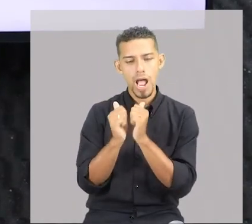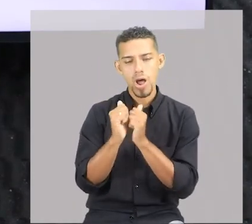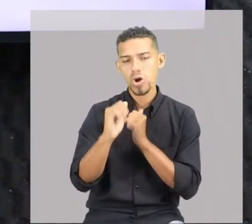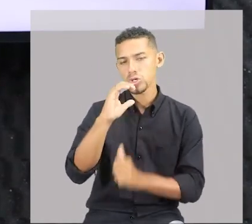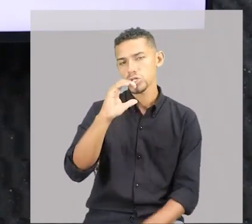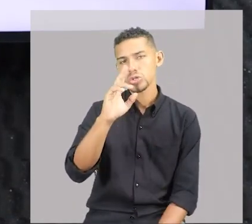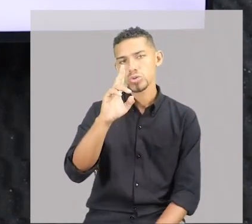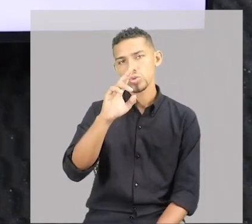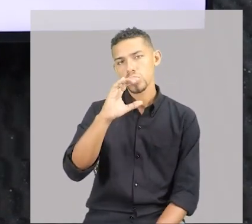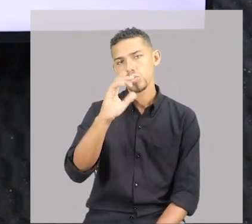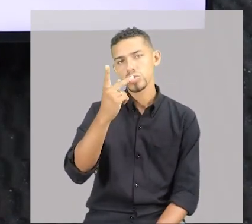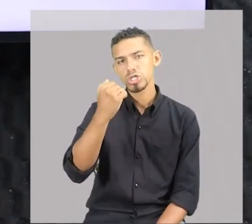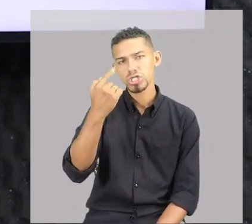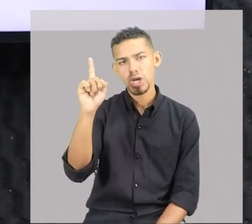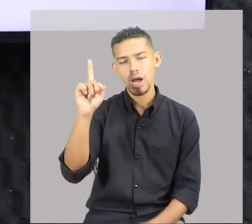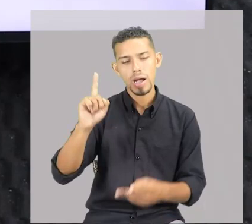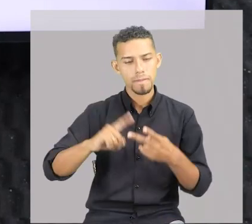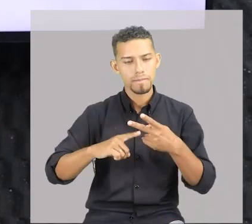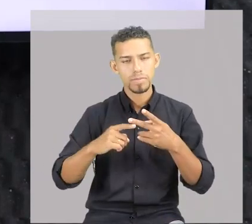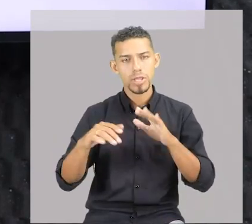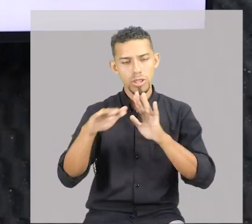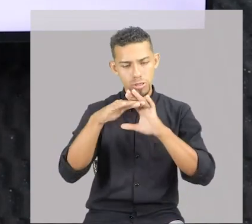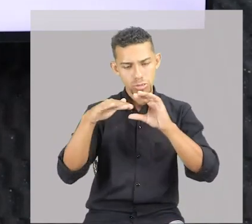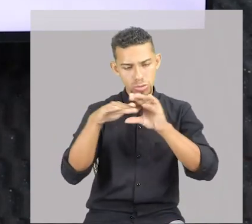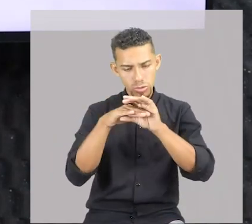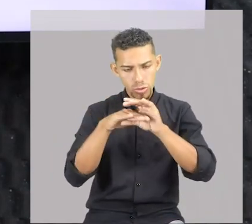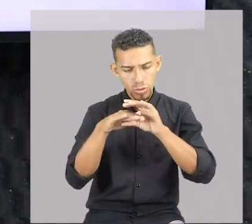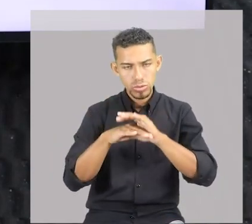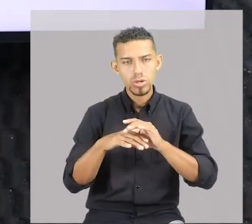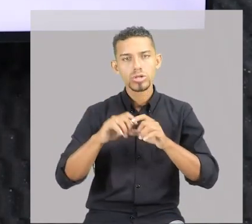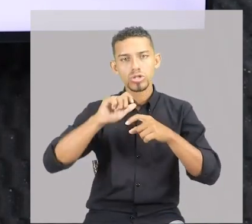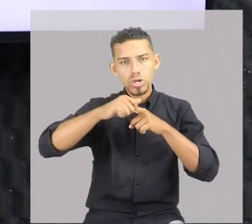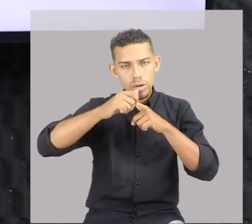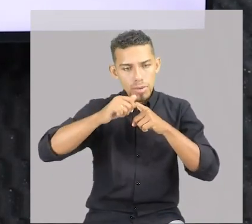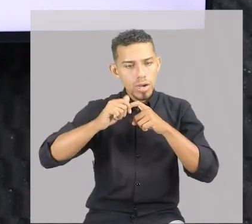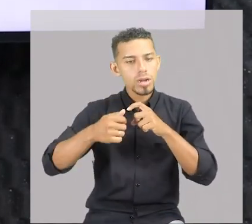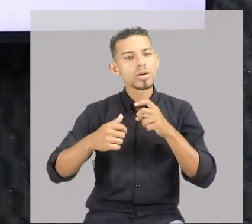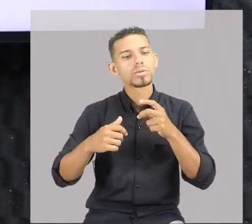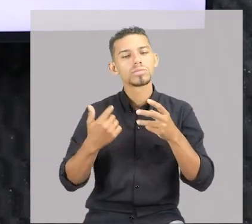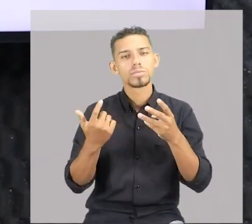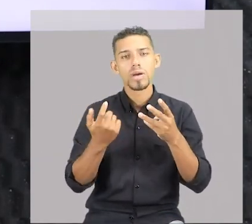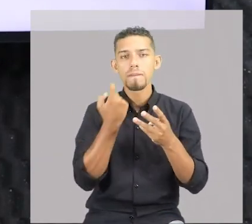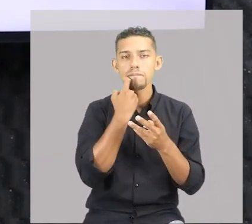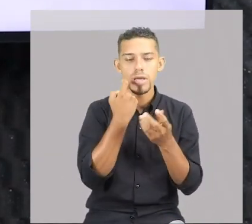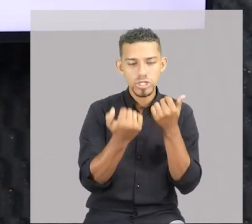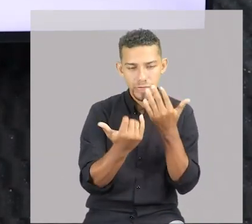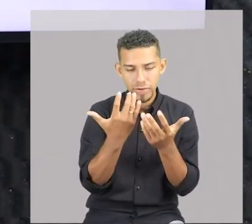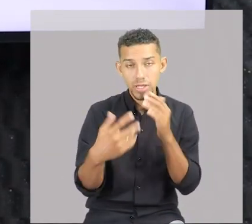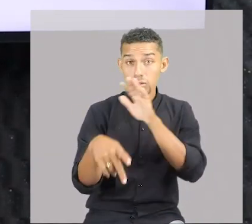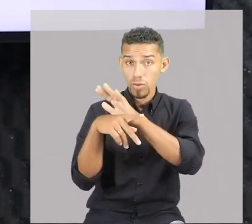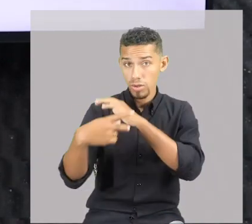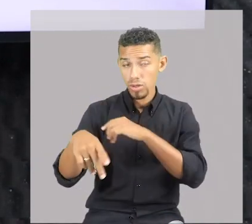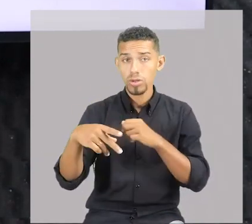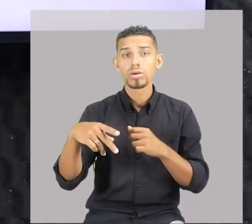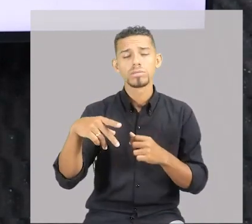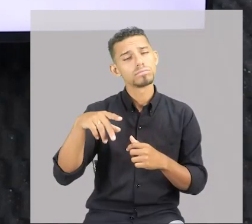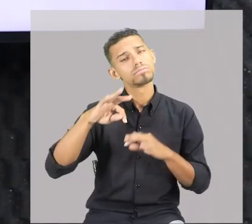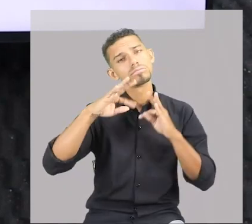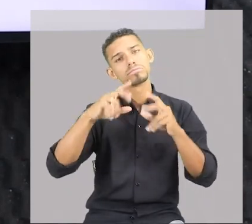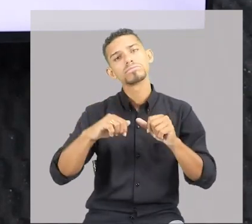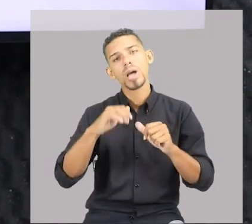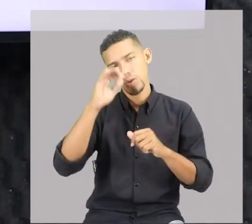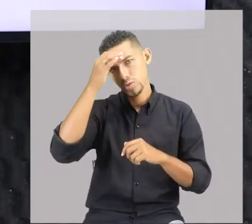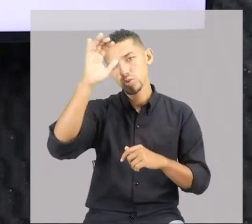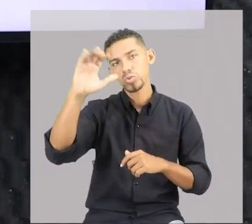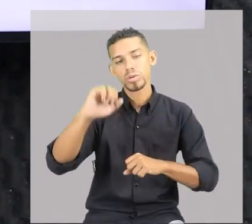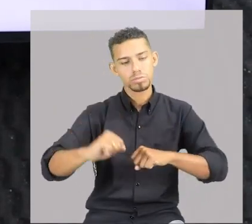cuchá, torta de camarão, peixe frito aqui no Maranhão, são exemplos de pratos típicos, né? Então, tudo isso compõe essa ideia de uma